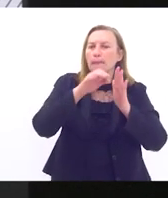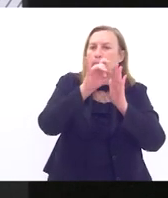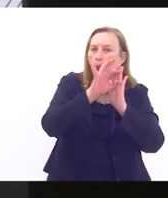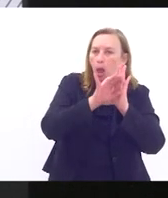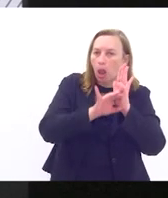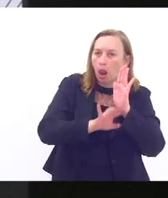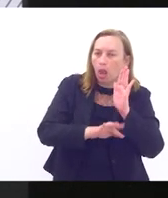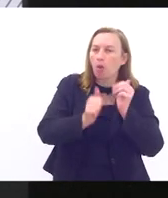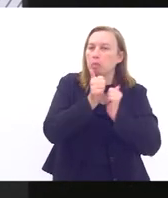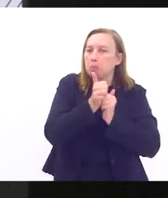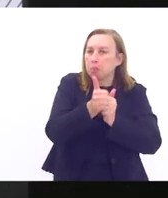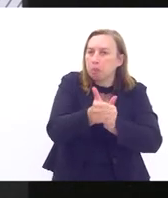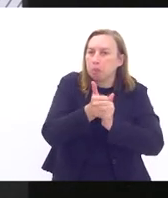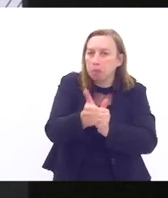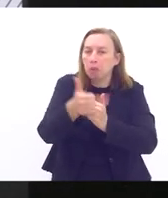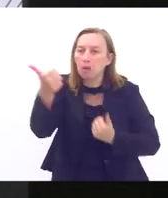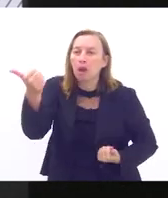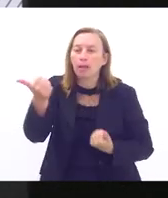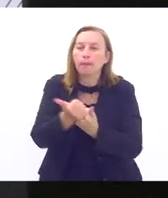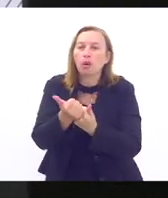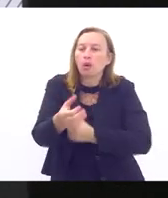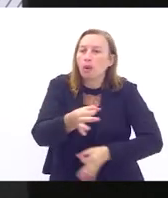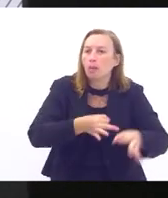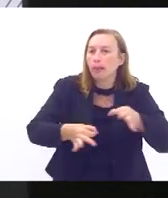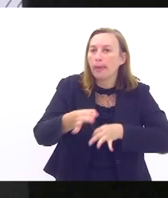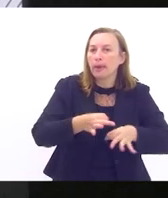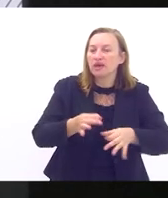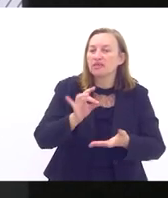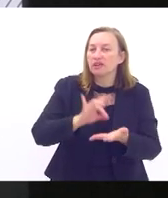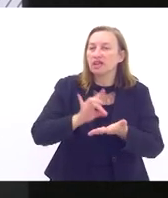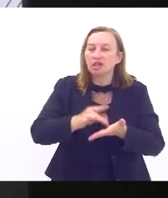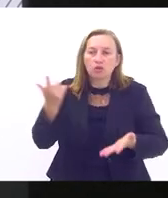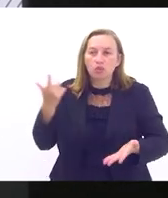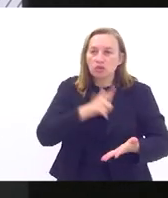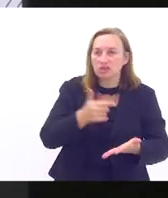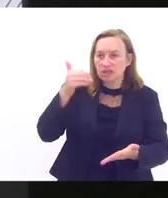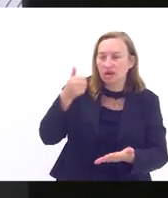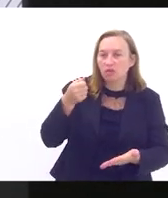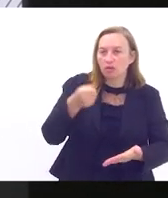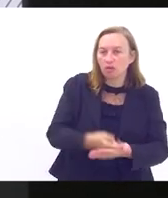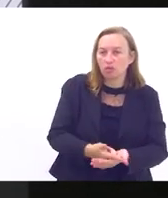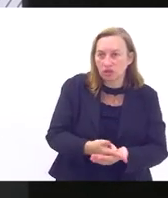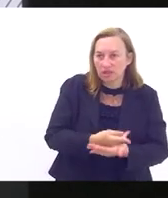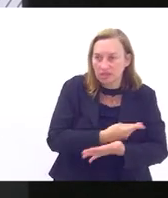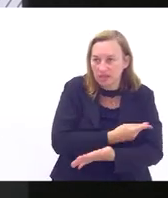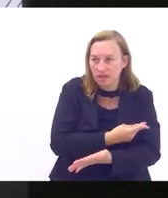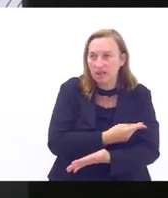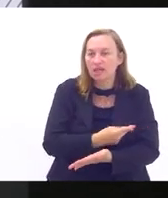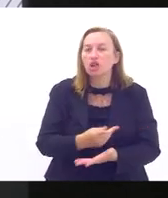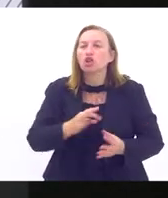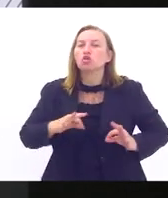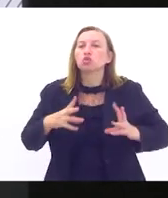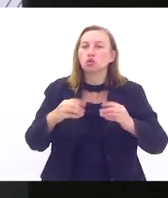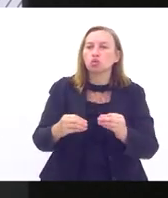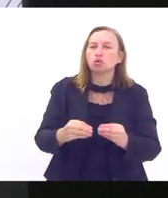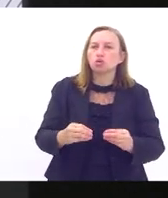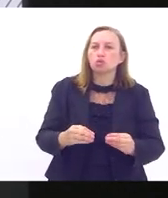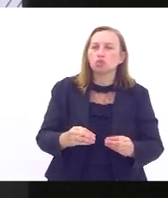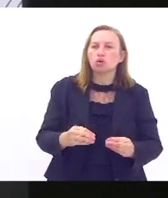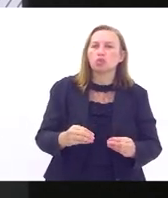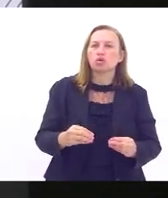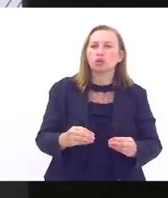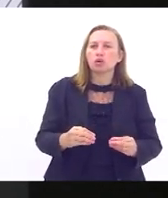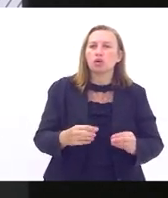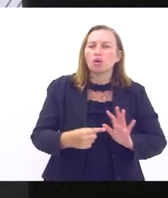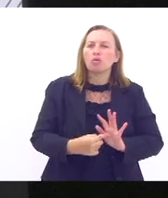monitoramento, acompanhamento e apoio para que esse planejamento realmente consiga ser concretizado. Isso tudo extrapola o que